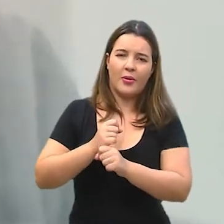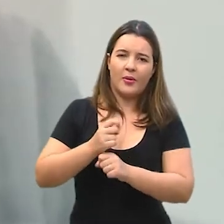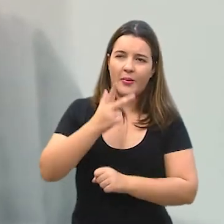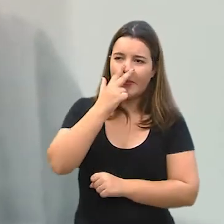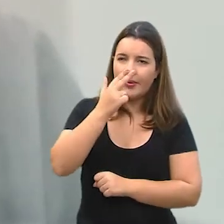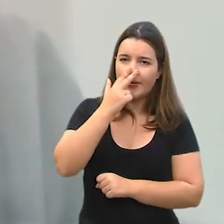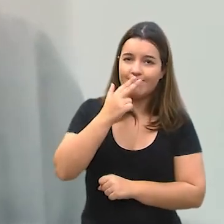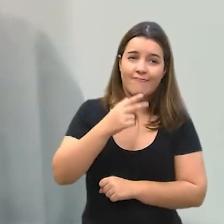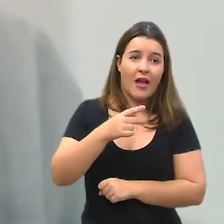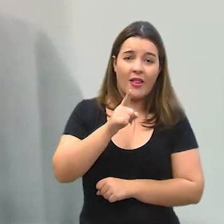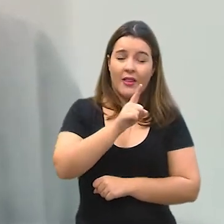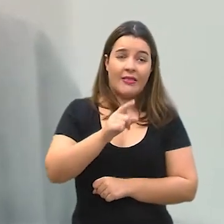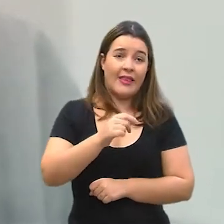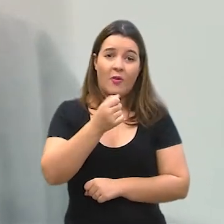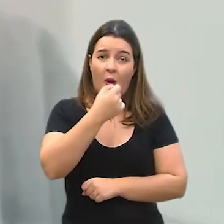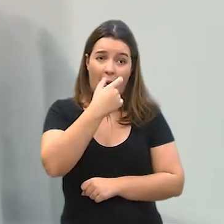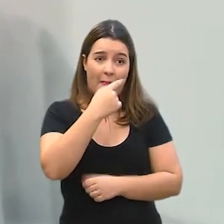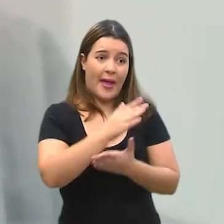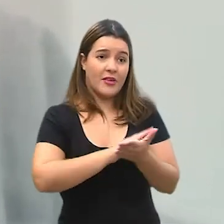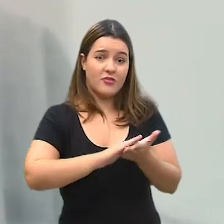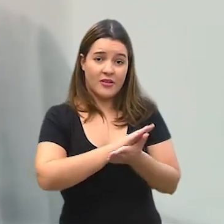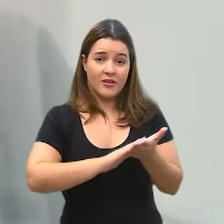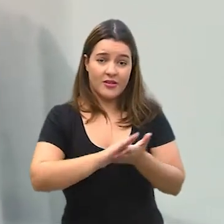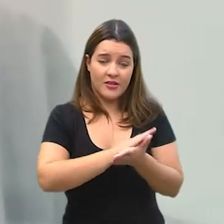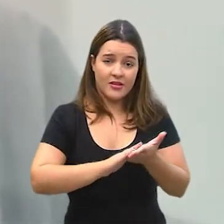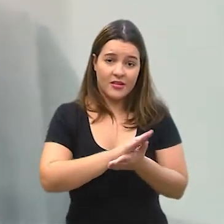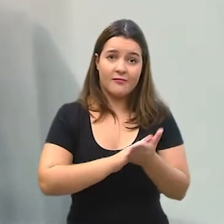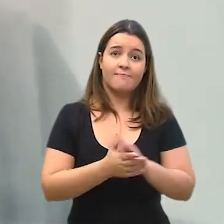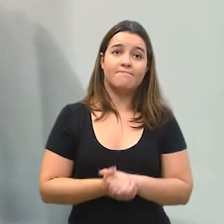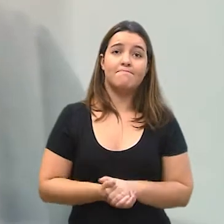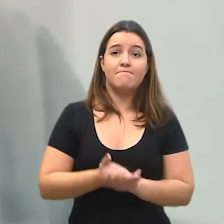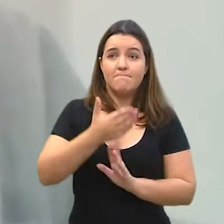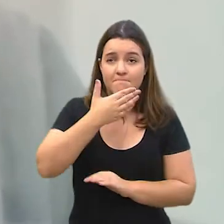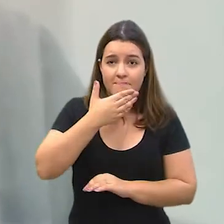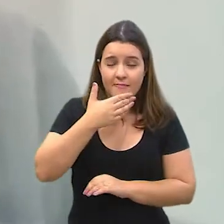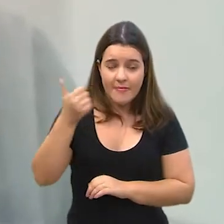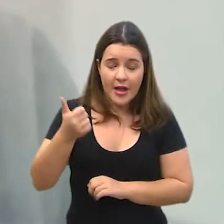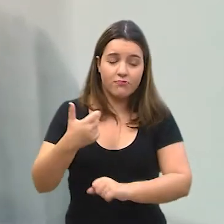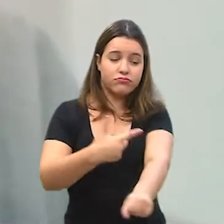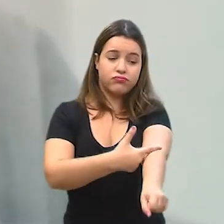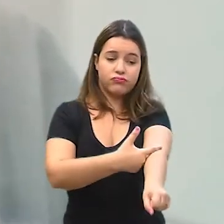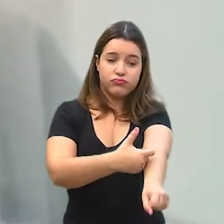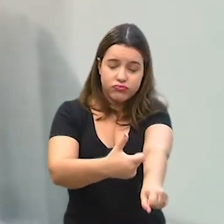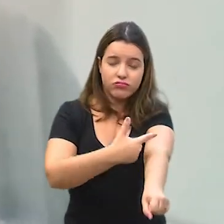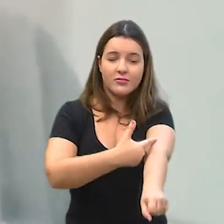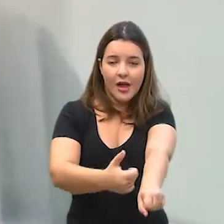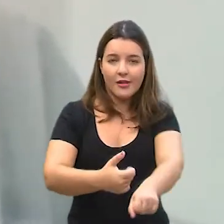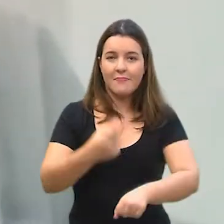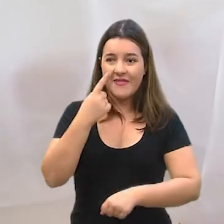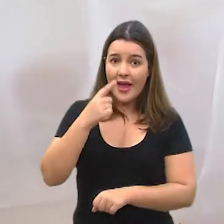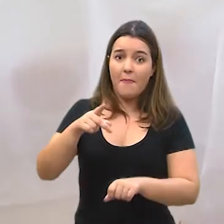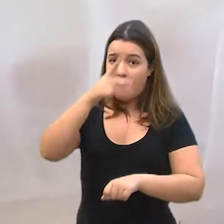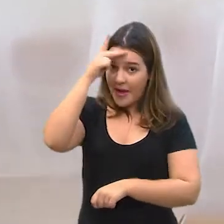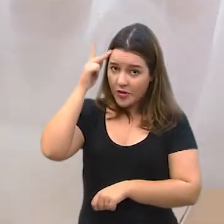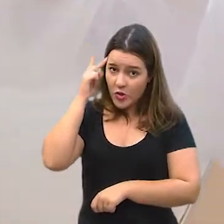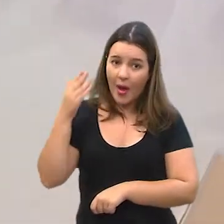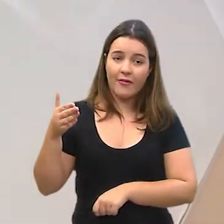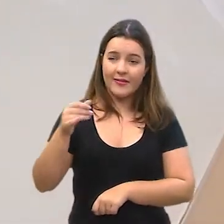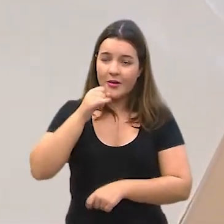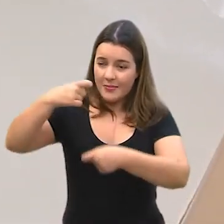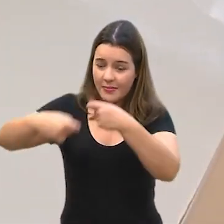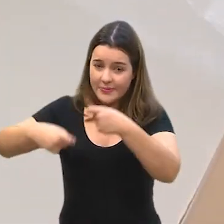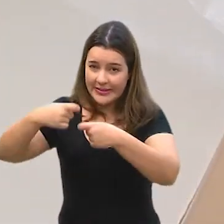é possível fazer o que a gente chama de profilaxia pós-exposição, né? Que é a PrEP, né, Pessoa que teve uma doutor? exposição. Isso é a